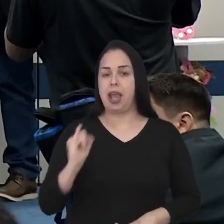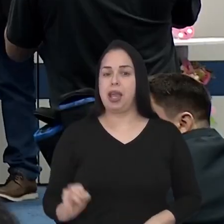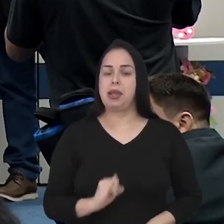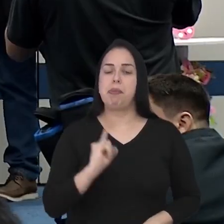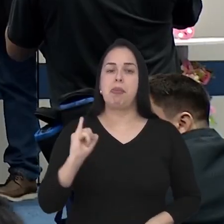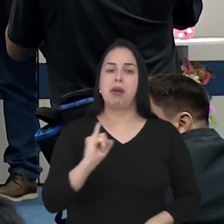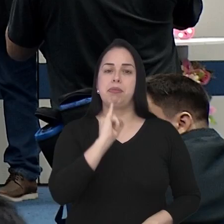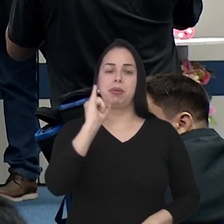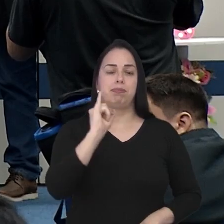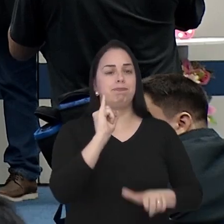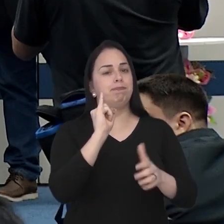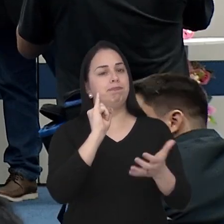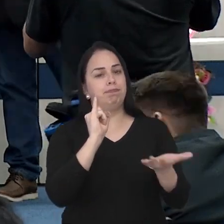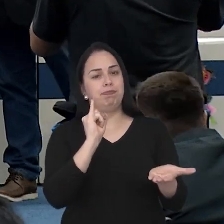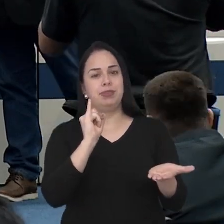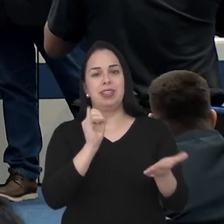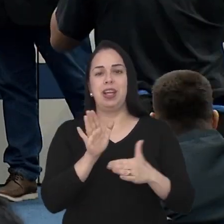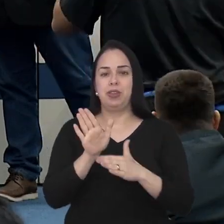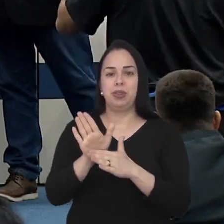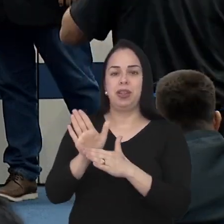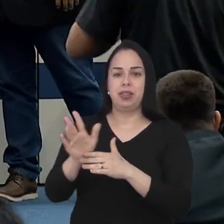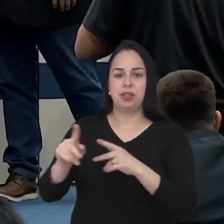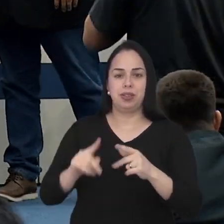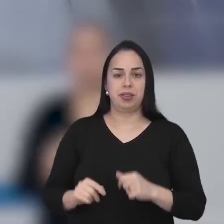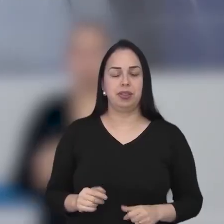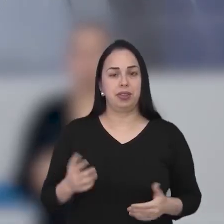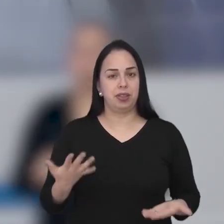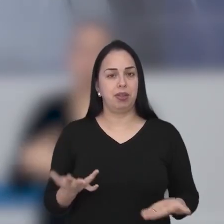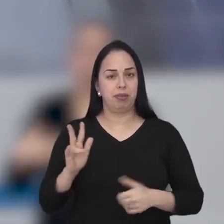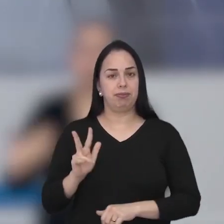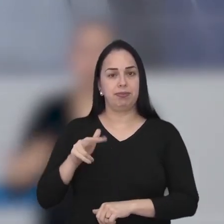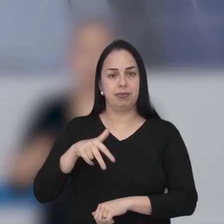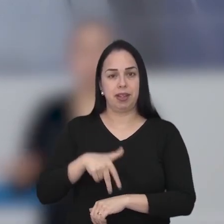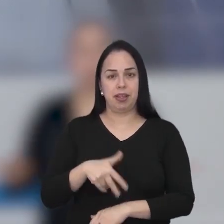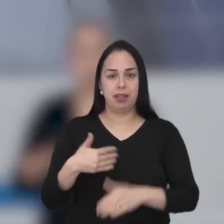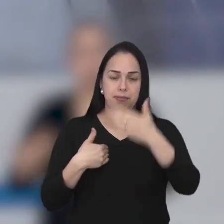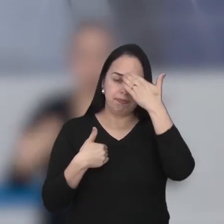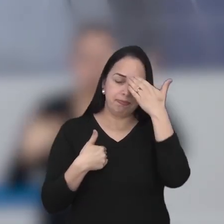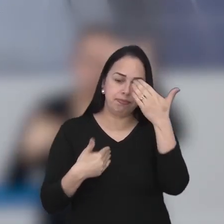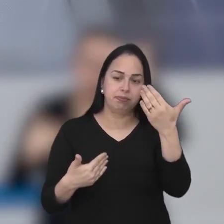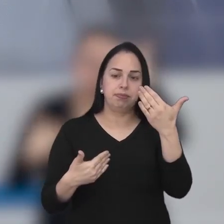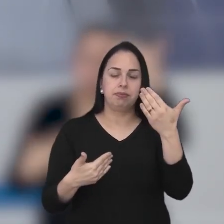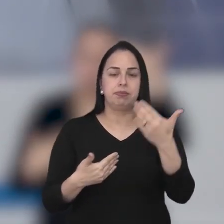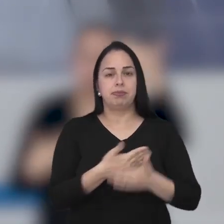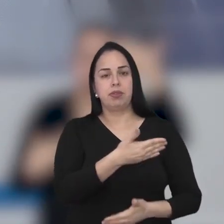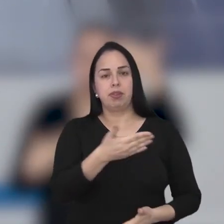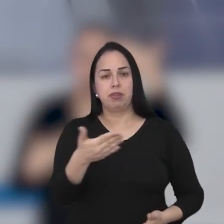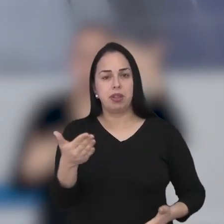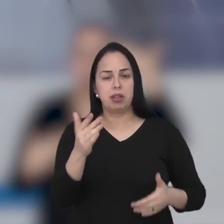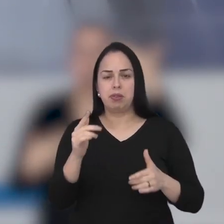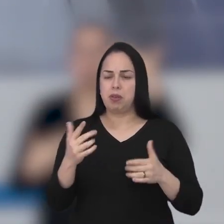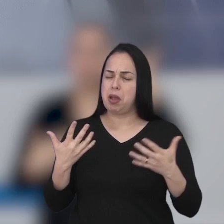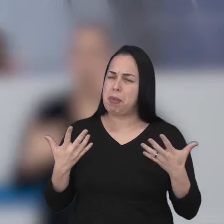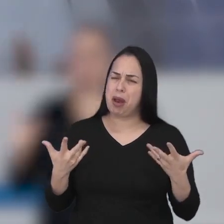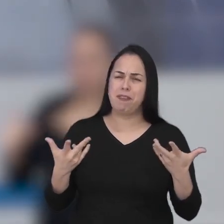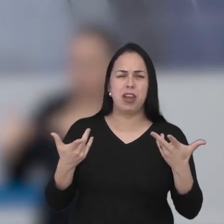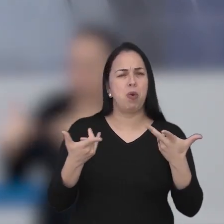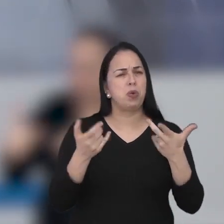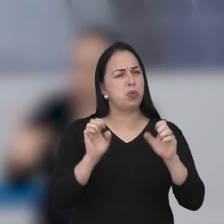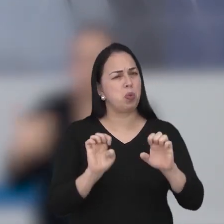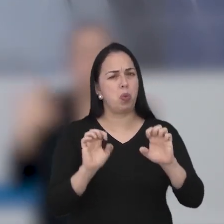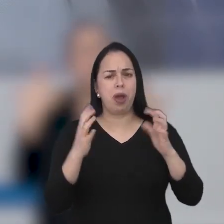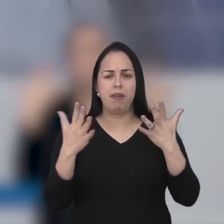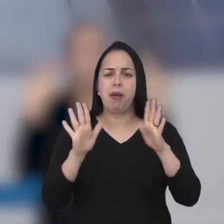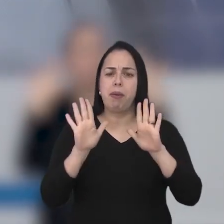a importância da APPD para a cidade. Então, eu venho aqui agradecer a iniciativa, foi lindo,